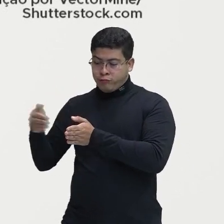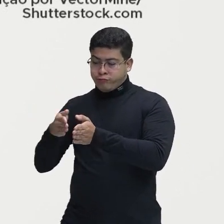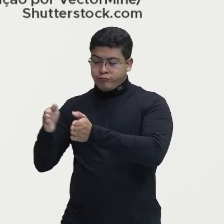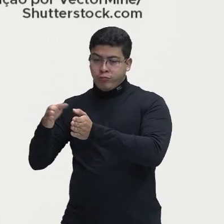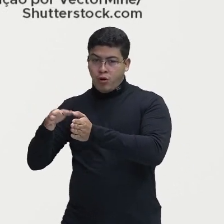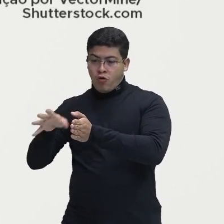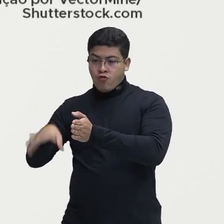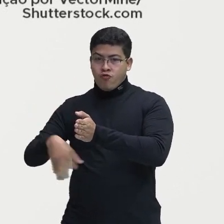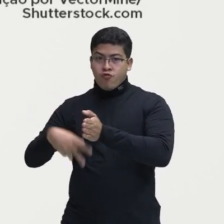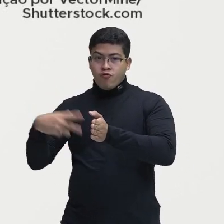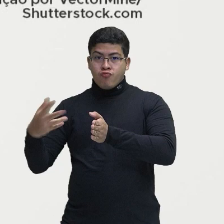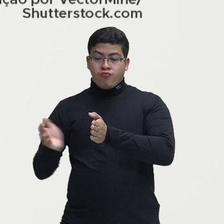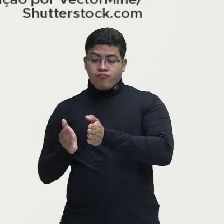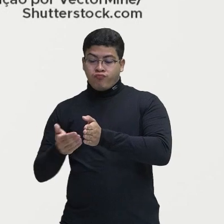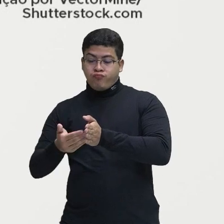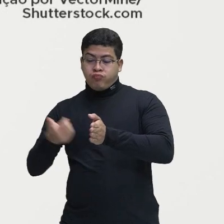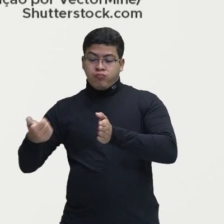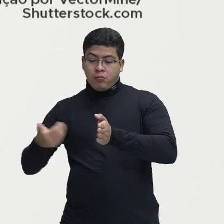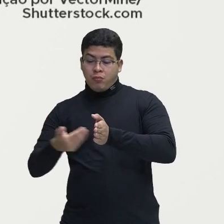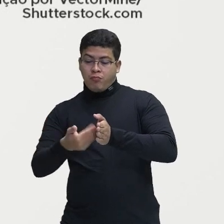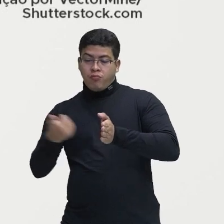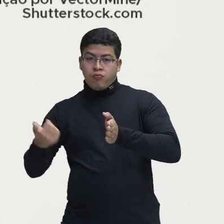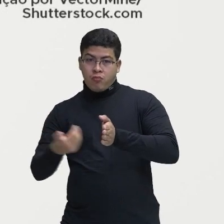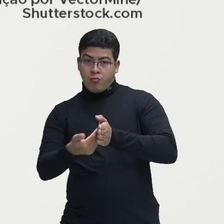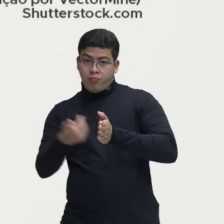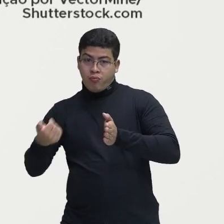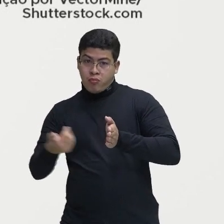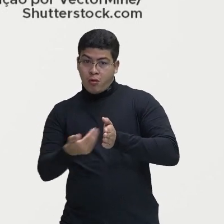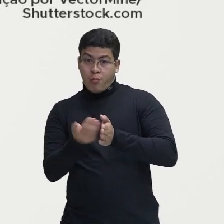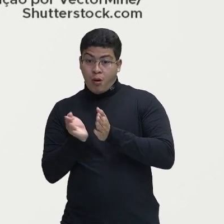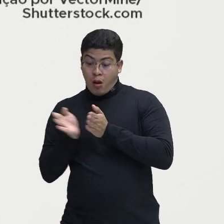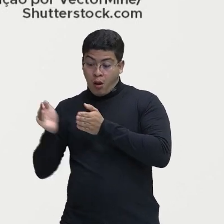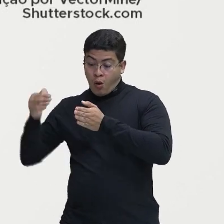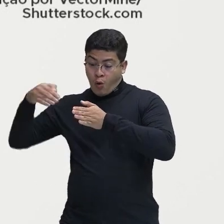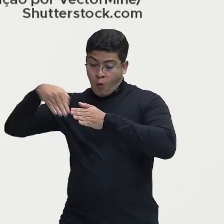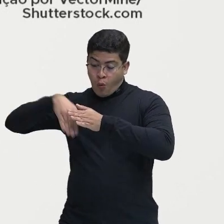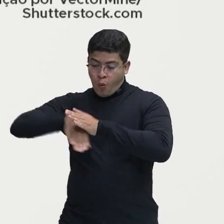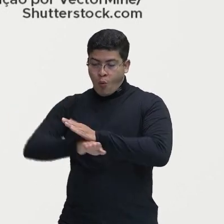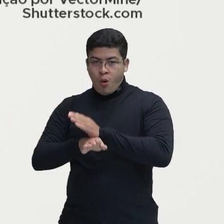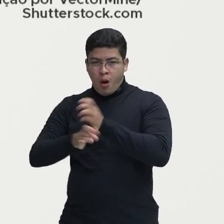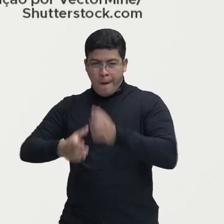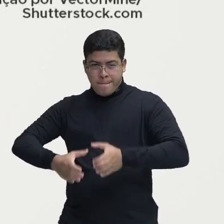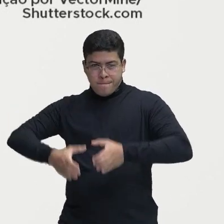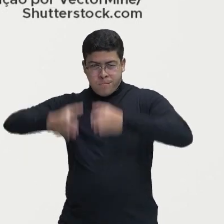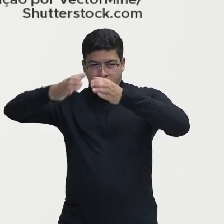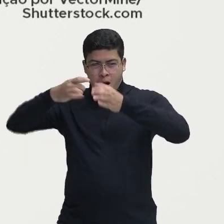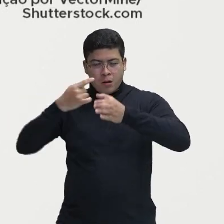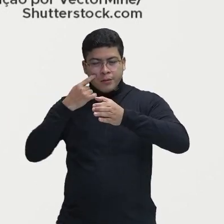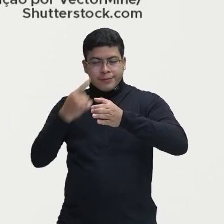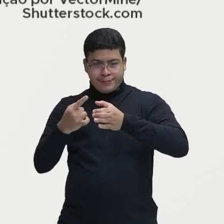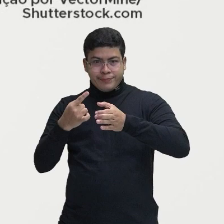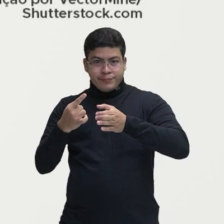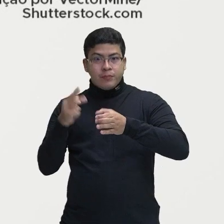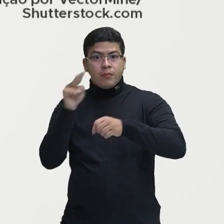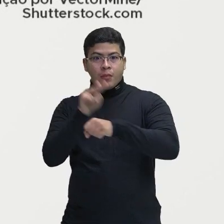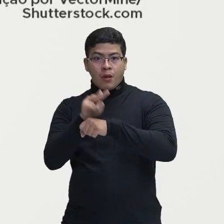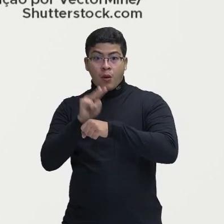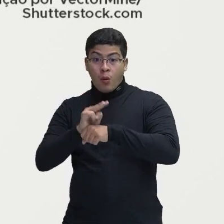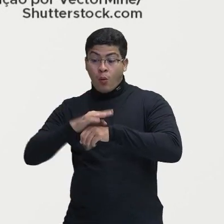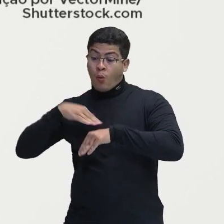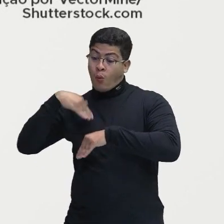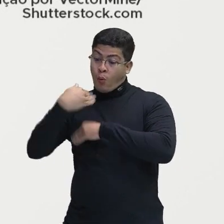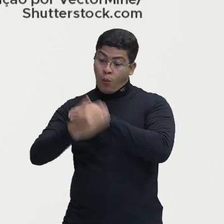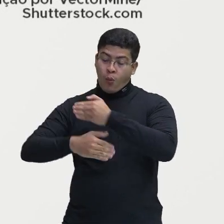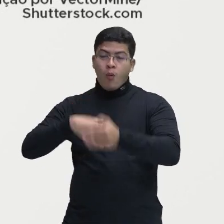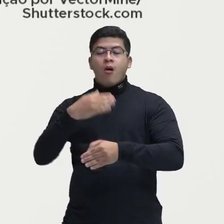ali da natureza e aí ela começa a entrar em alguns tanques, para começar a participar do